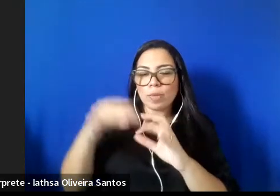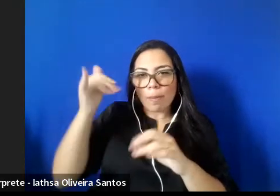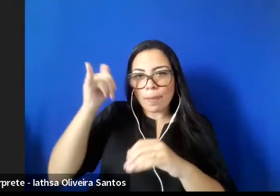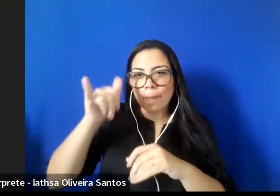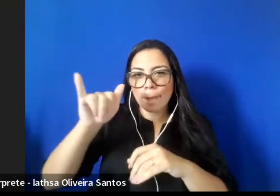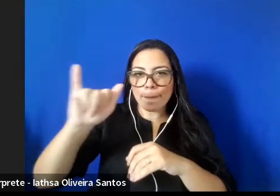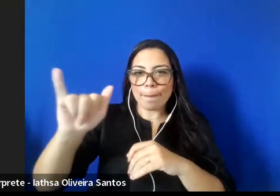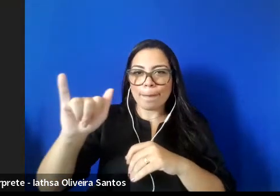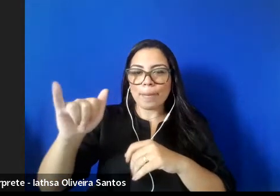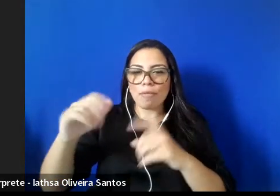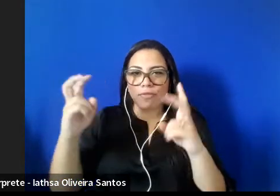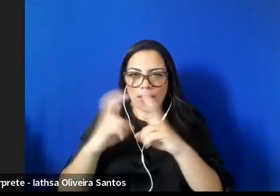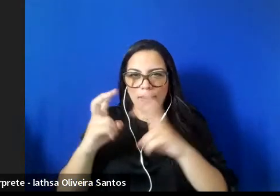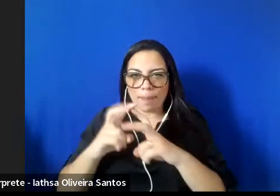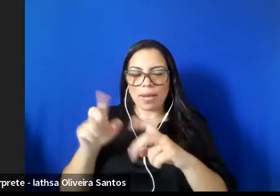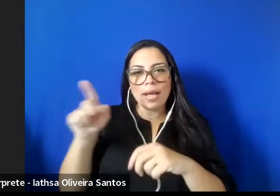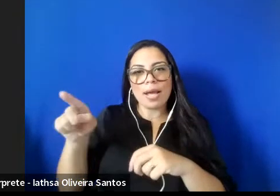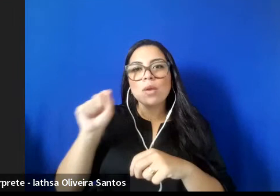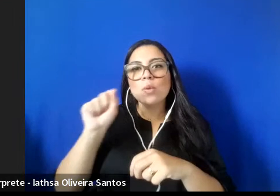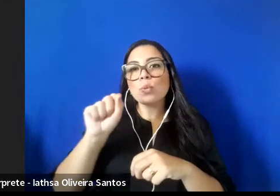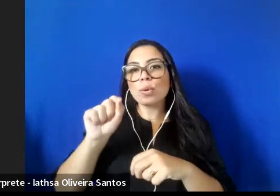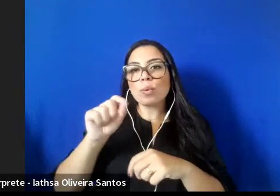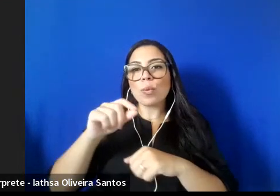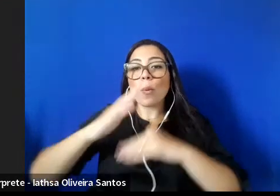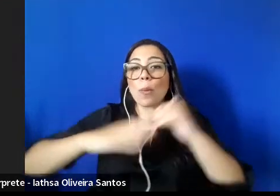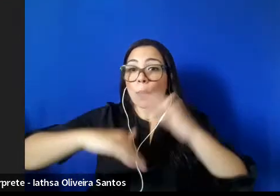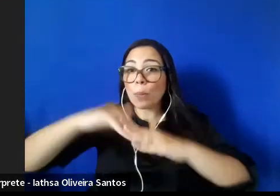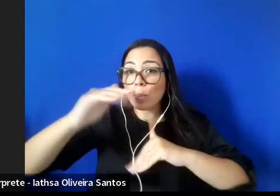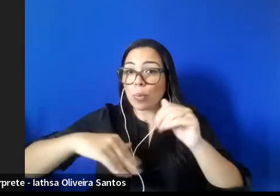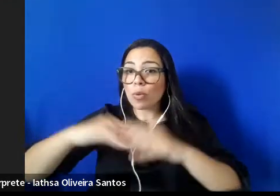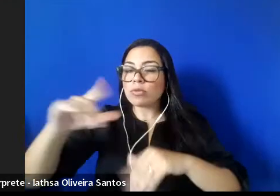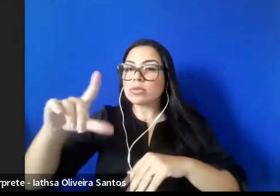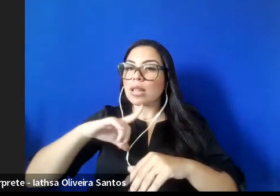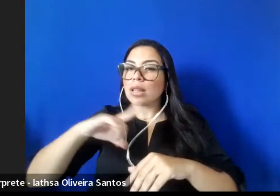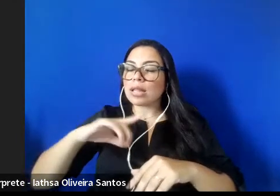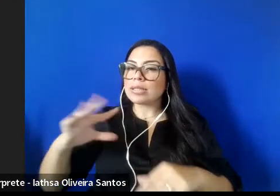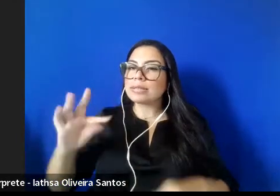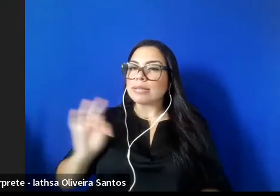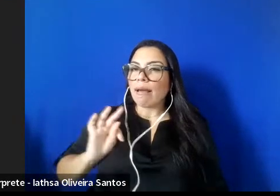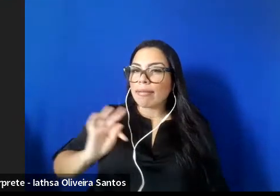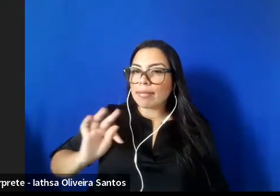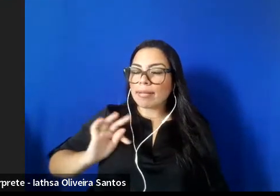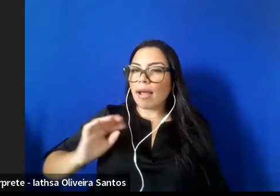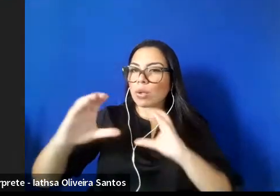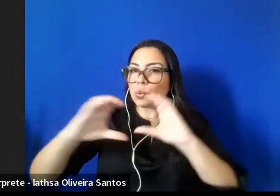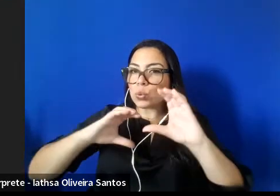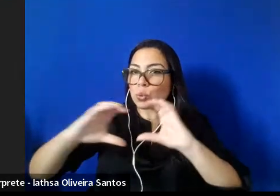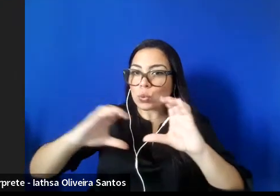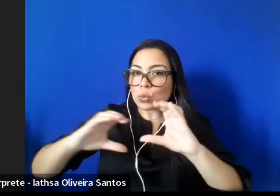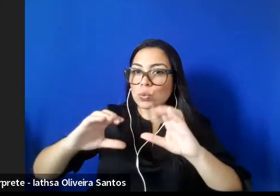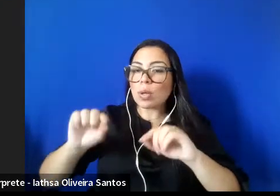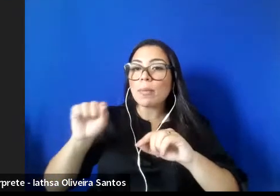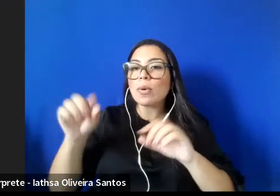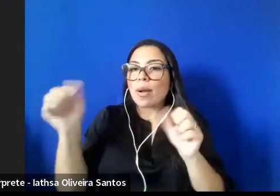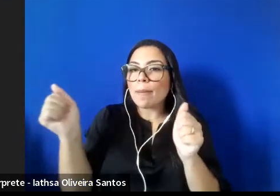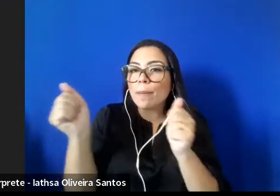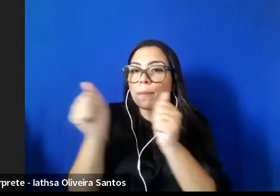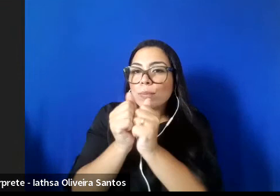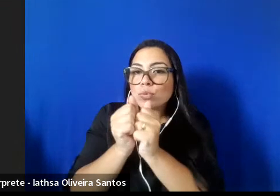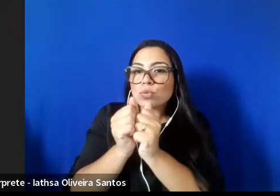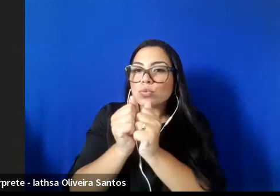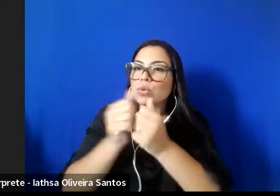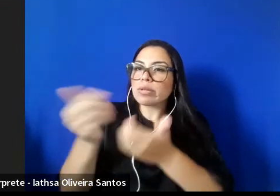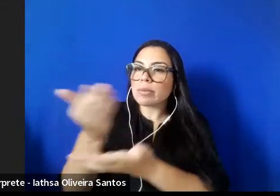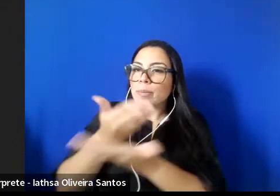ele é um profissional que tem as técnicas da comunicação justamente para poder fazer a aproximação em torno